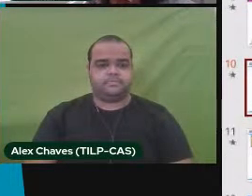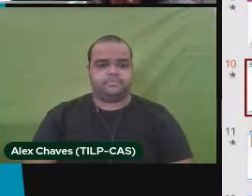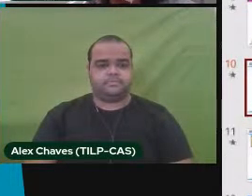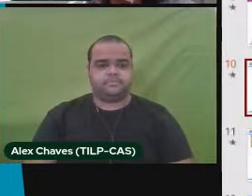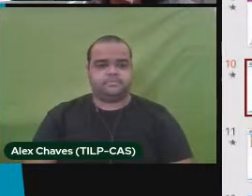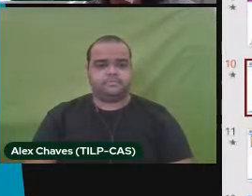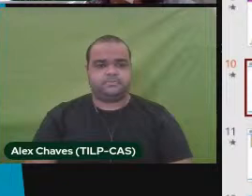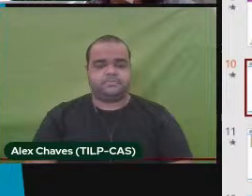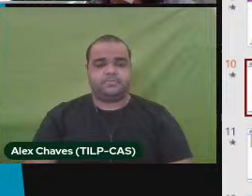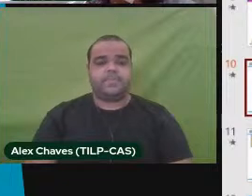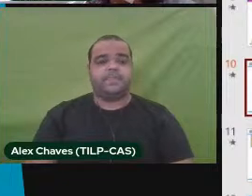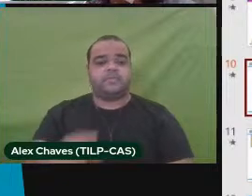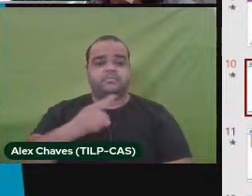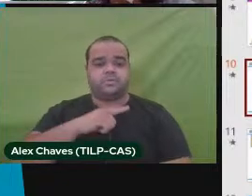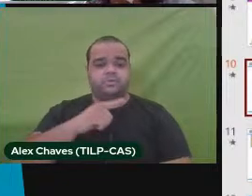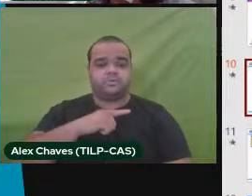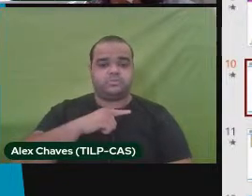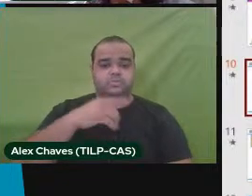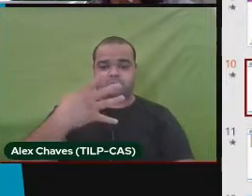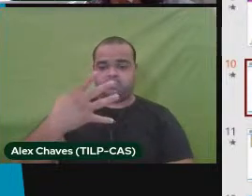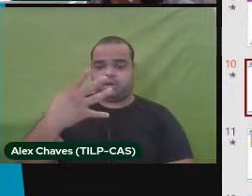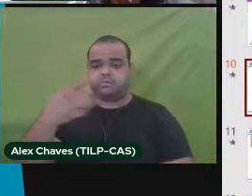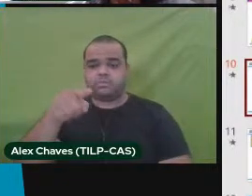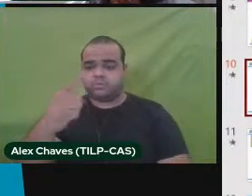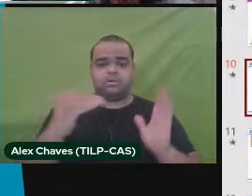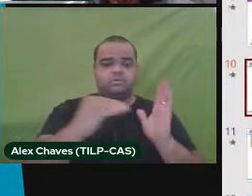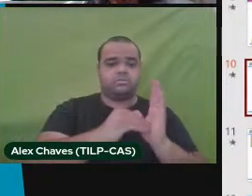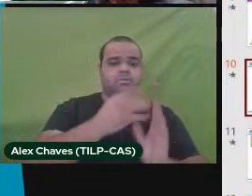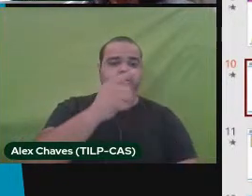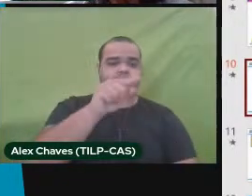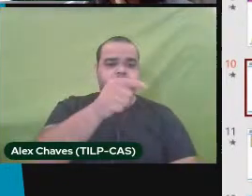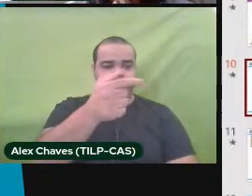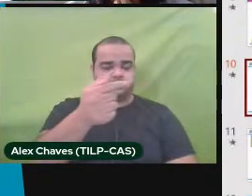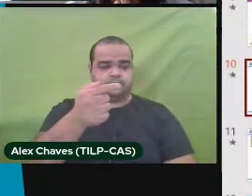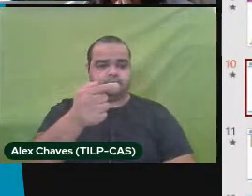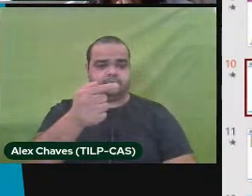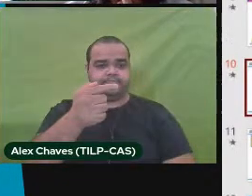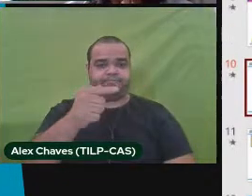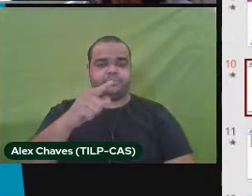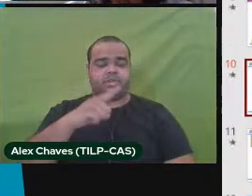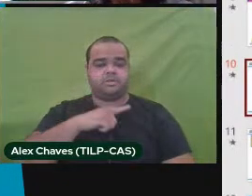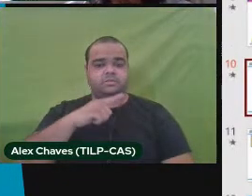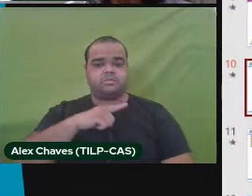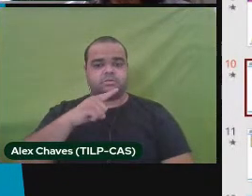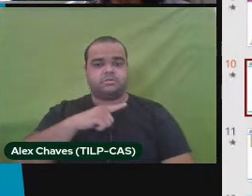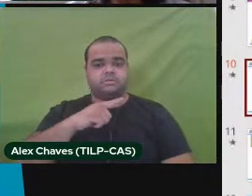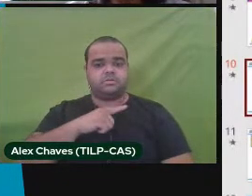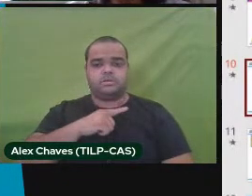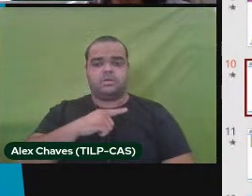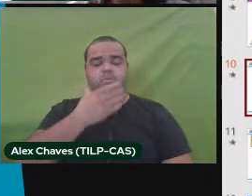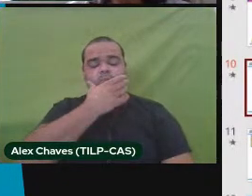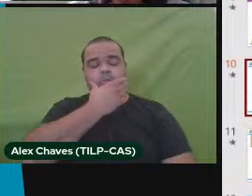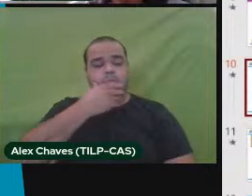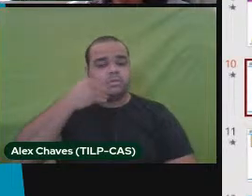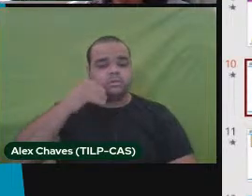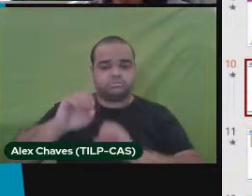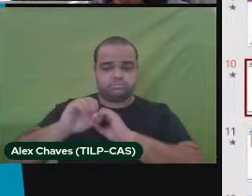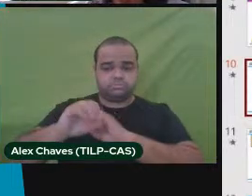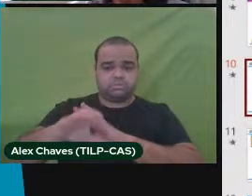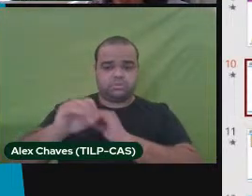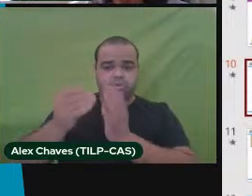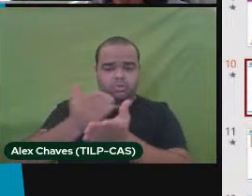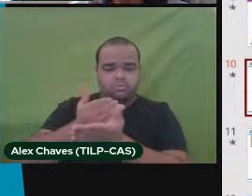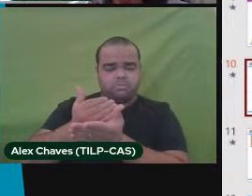nos itens 4.1 a 4.7, trata da qualidade da educação, desde a